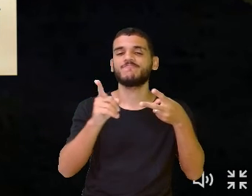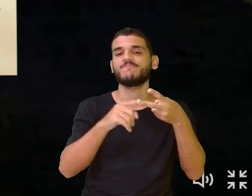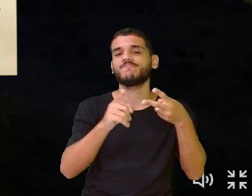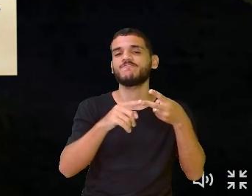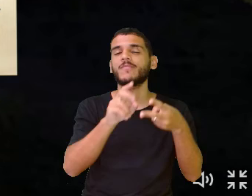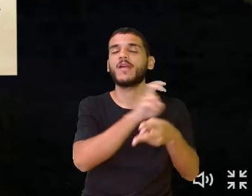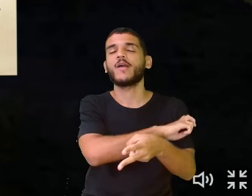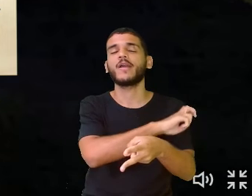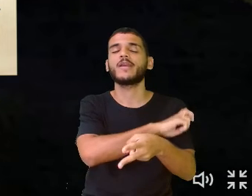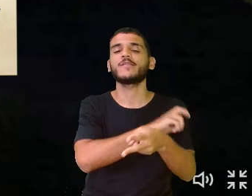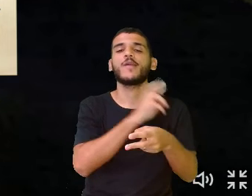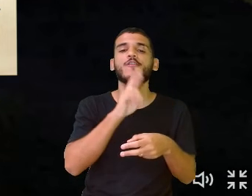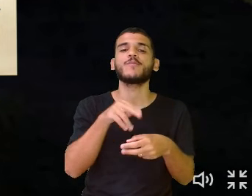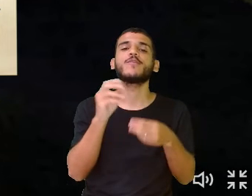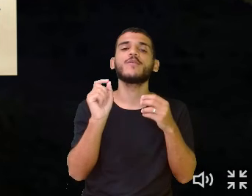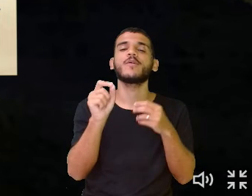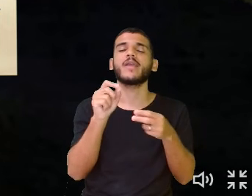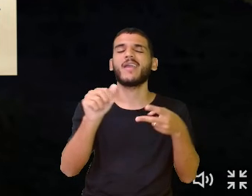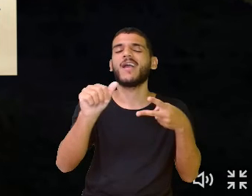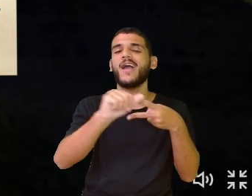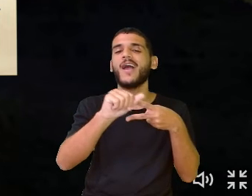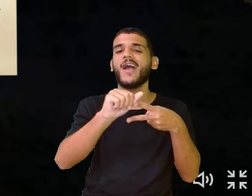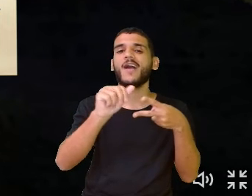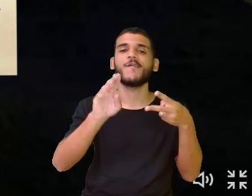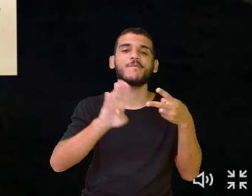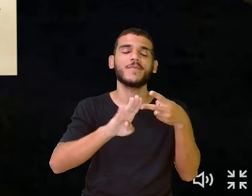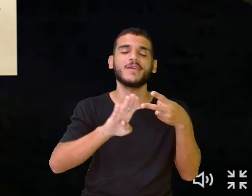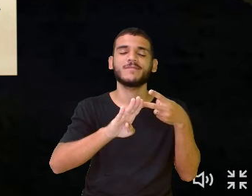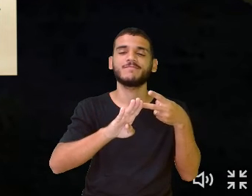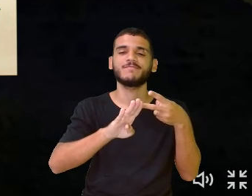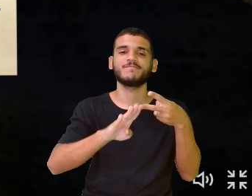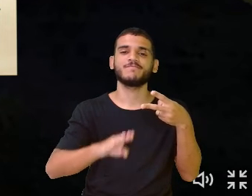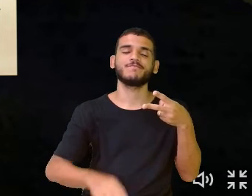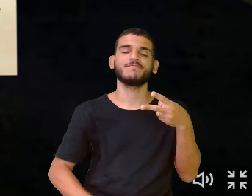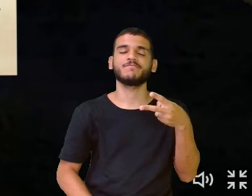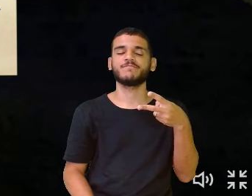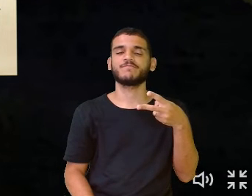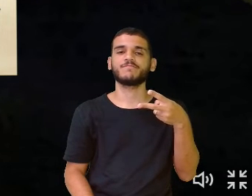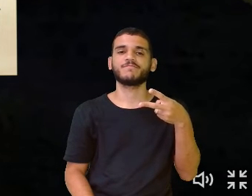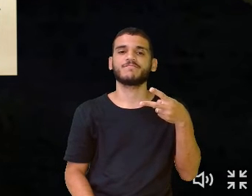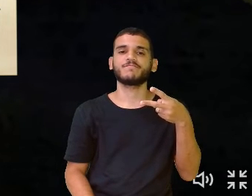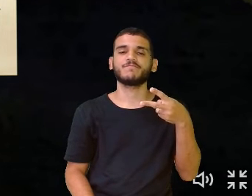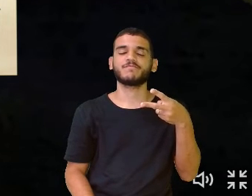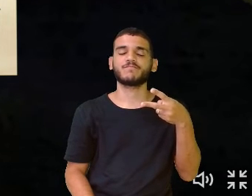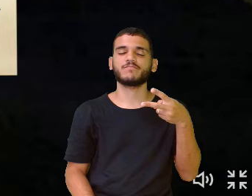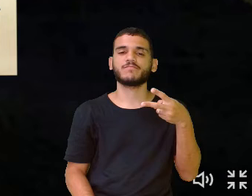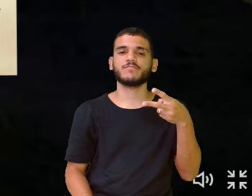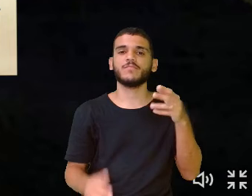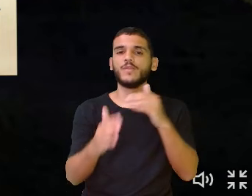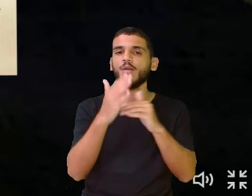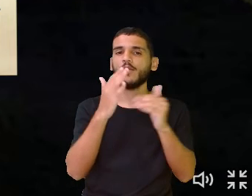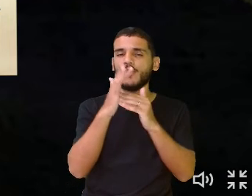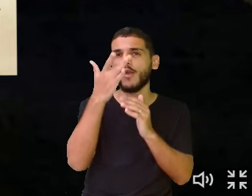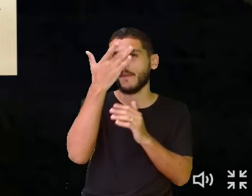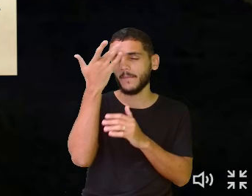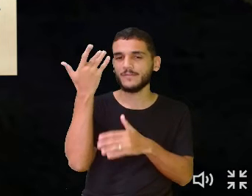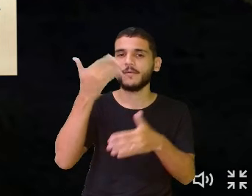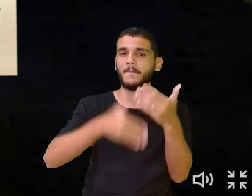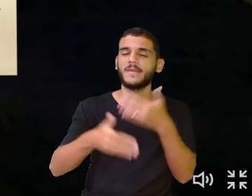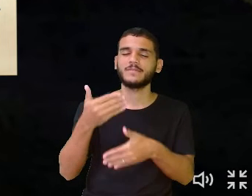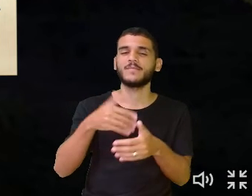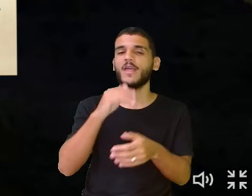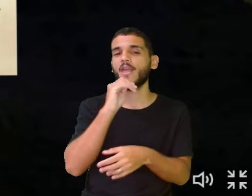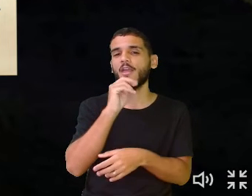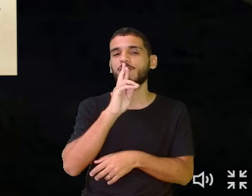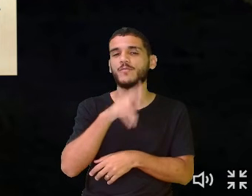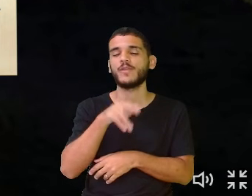me diz? Letra A ou letra B? A maioria está dizendo aqui, na verdade, todo mundo, Omar, Laura, Pablo, Giovana,